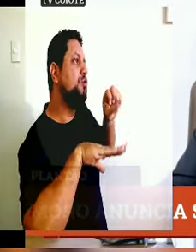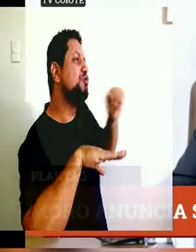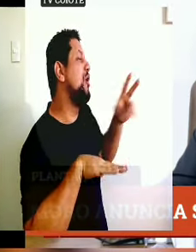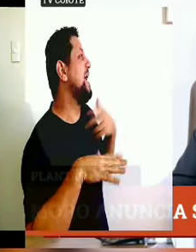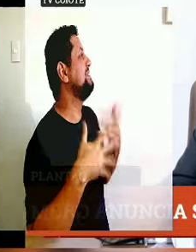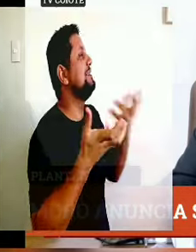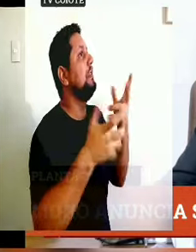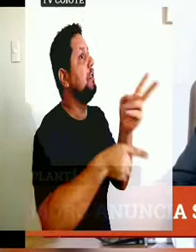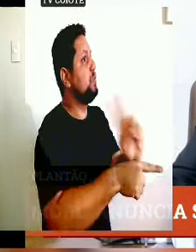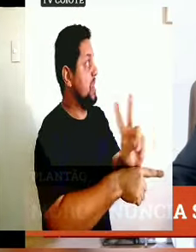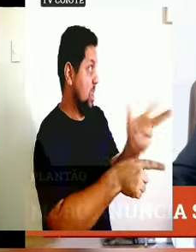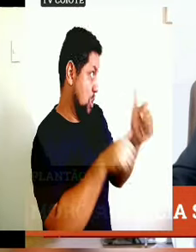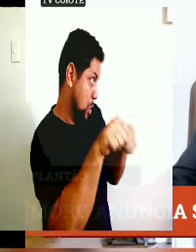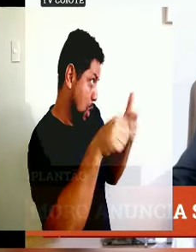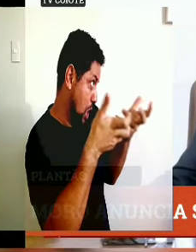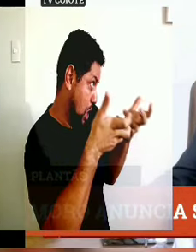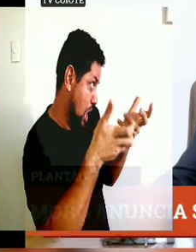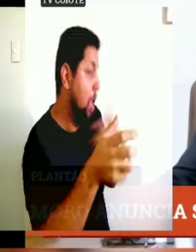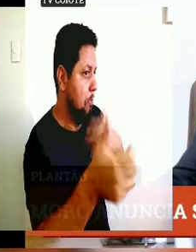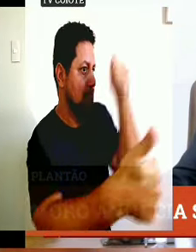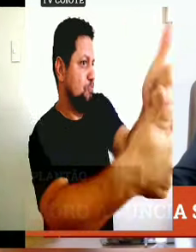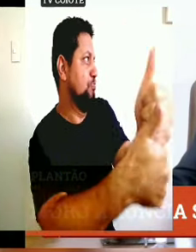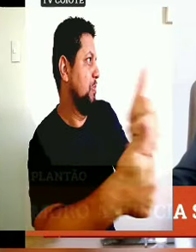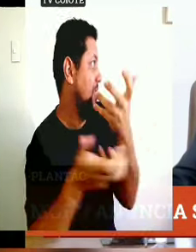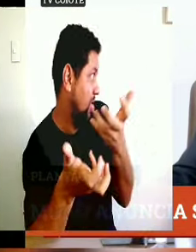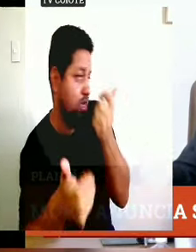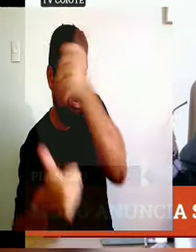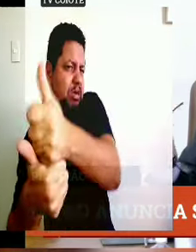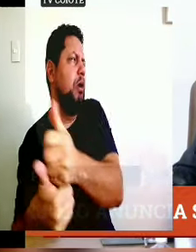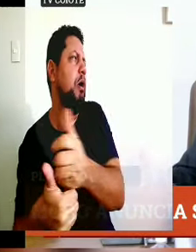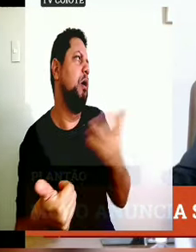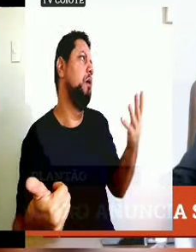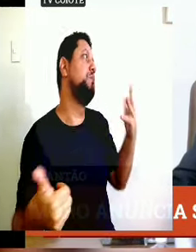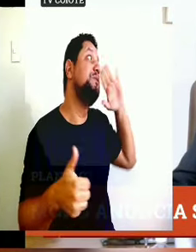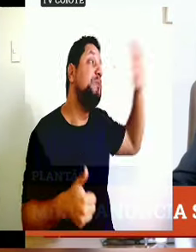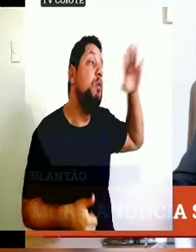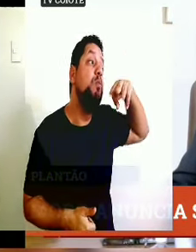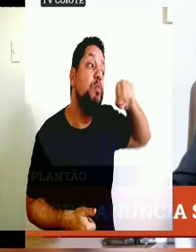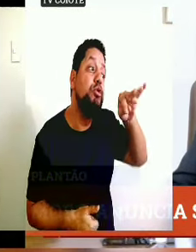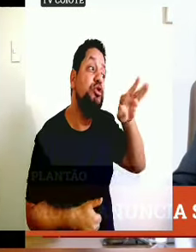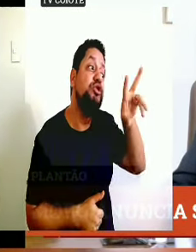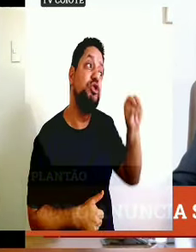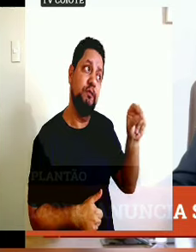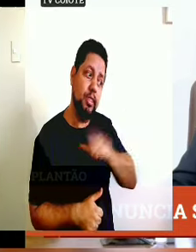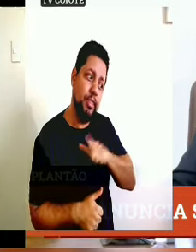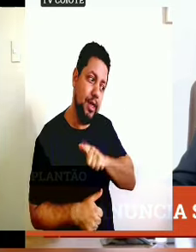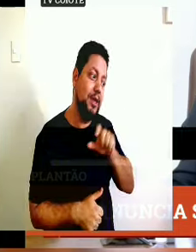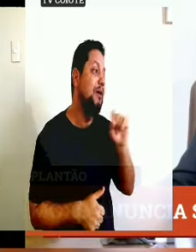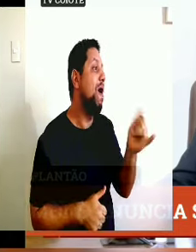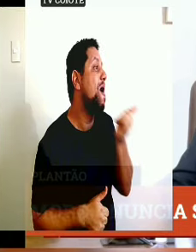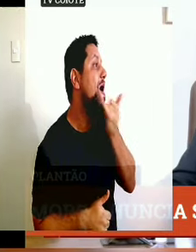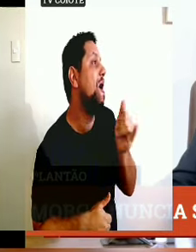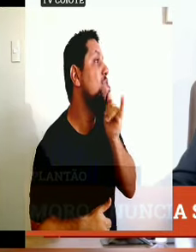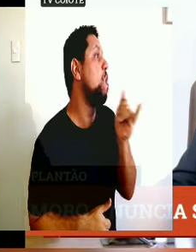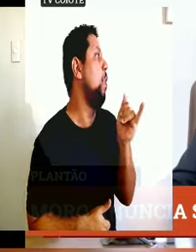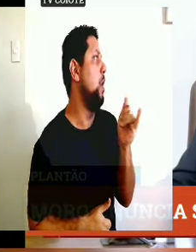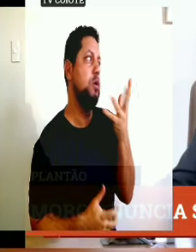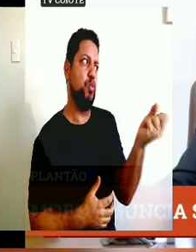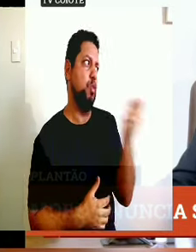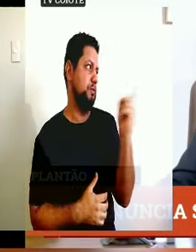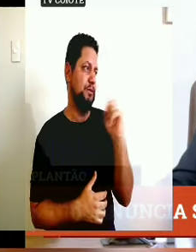superintendentes ou delegados por motivos não justificados. O meu futuro pessoal,